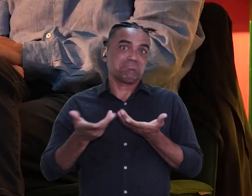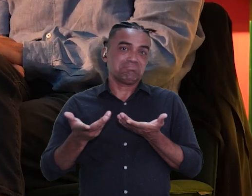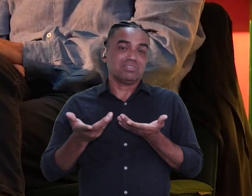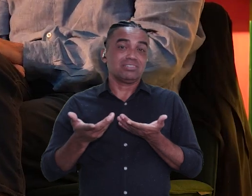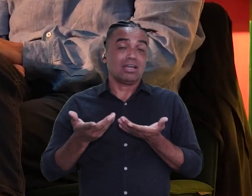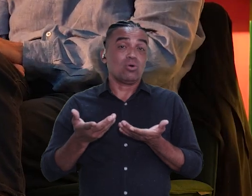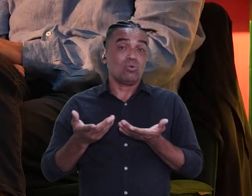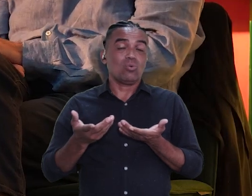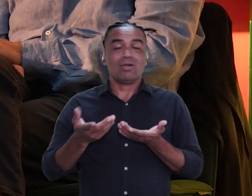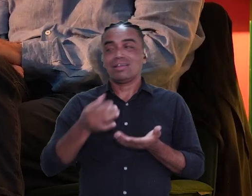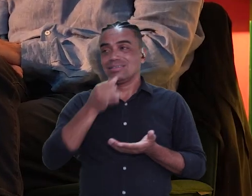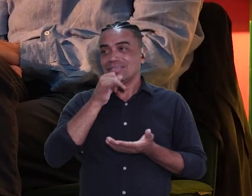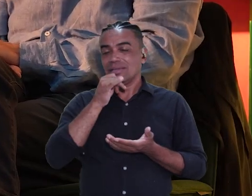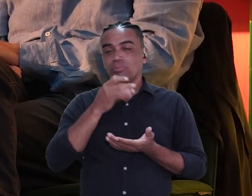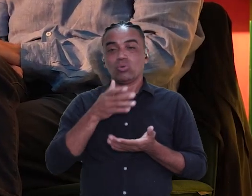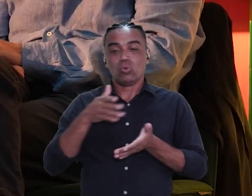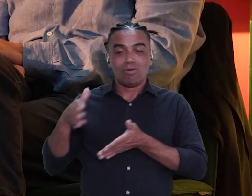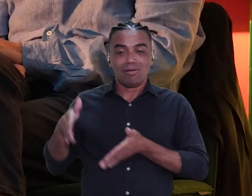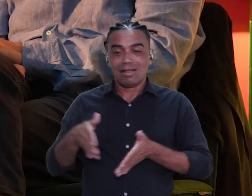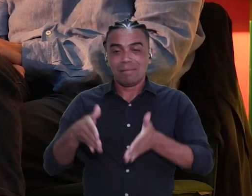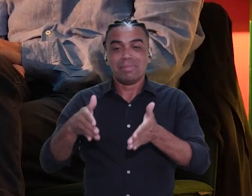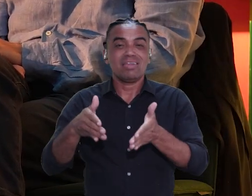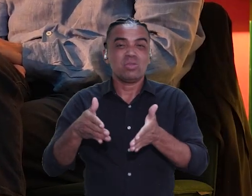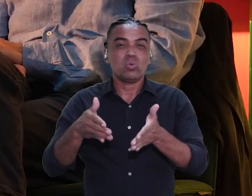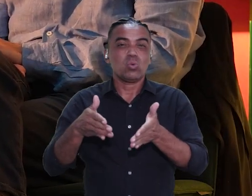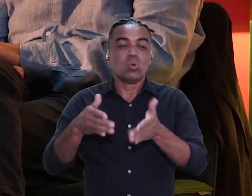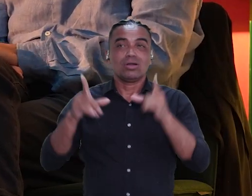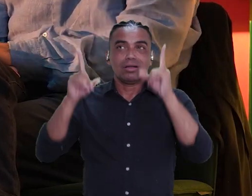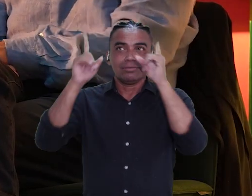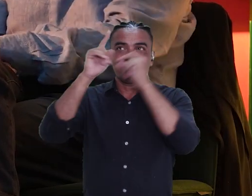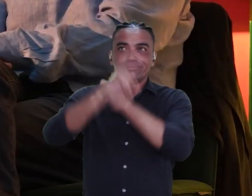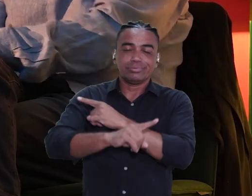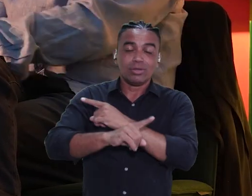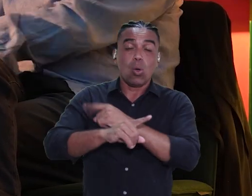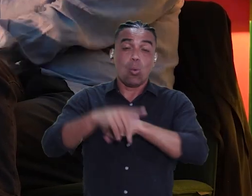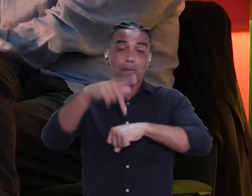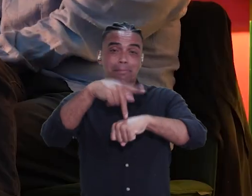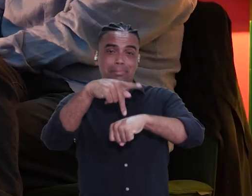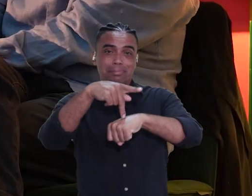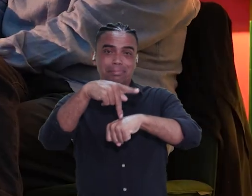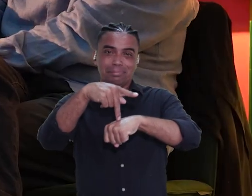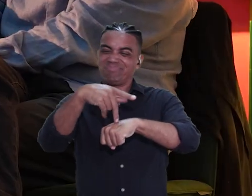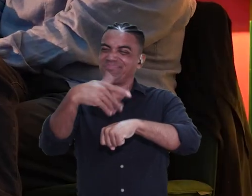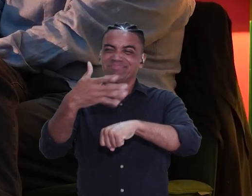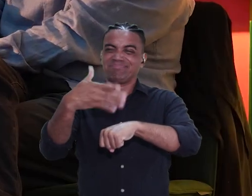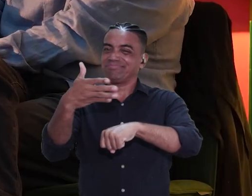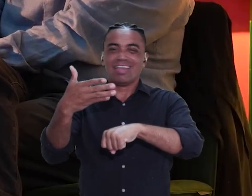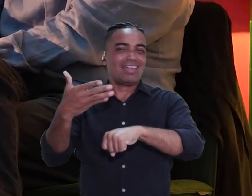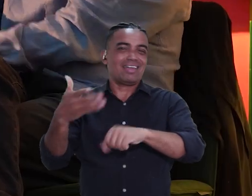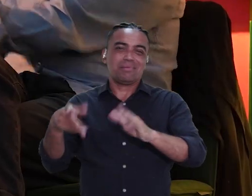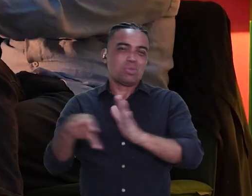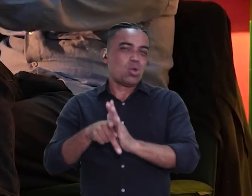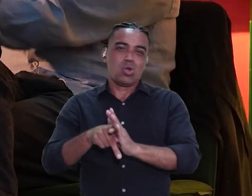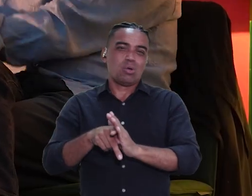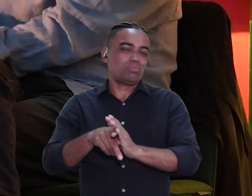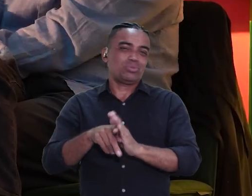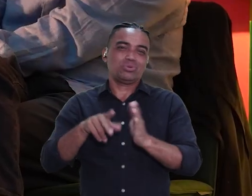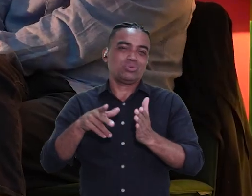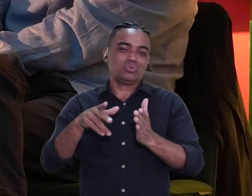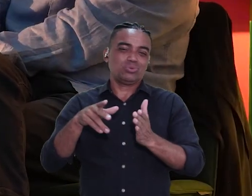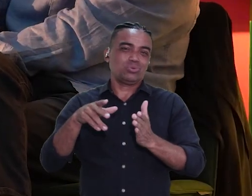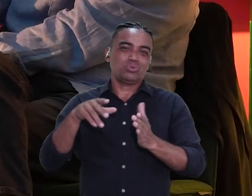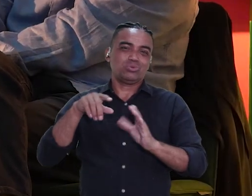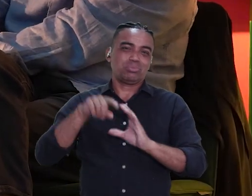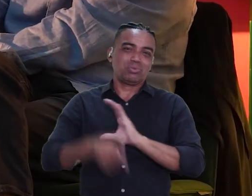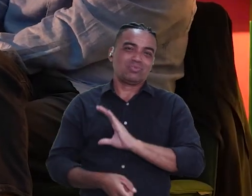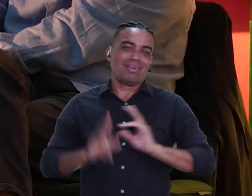Mas a opacidade do caminho ou da pedra, isso é da natureza humana,